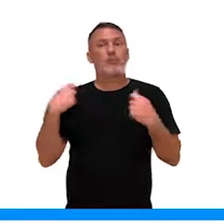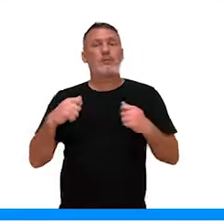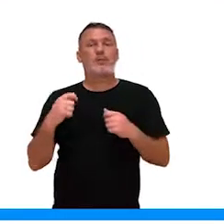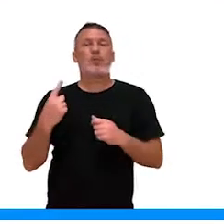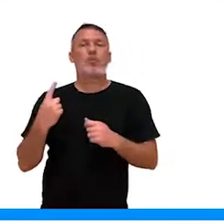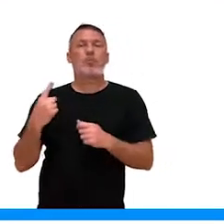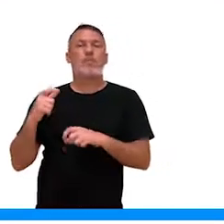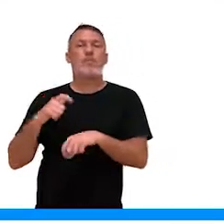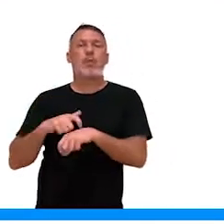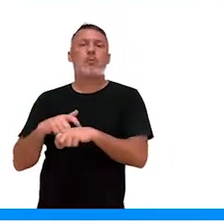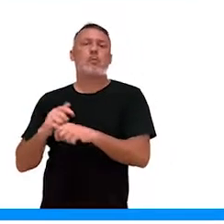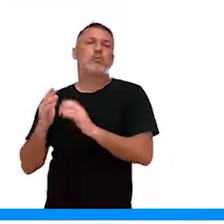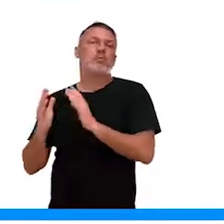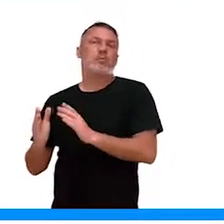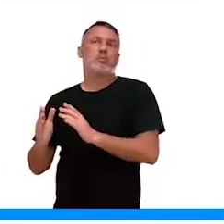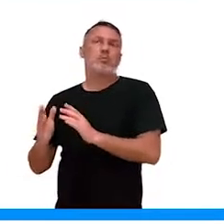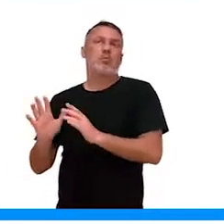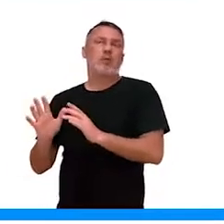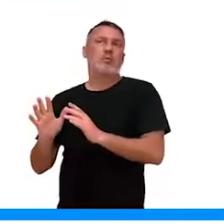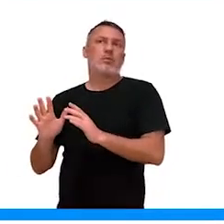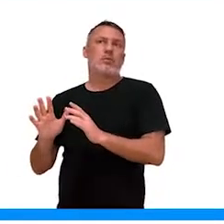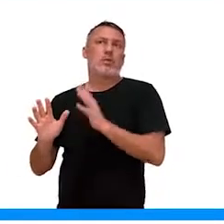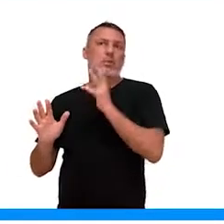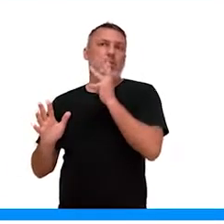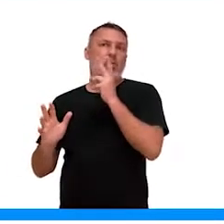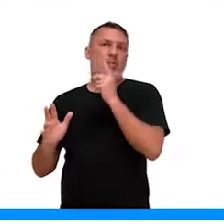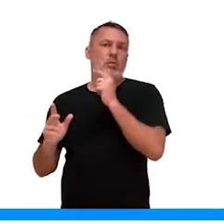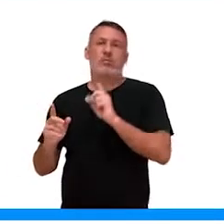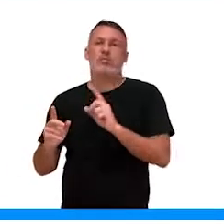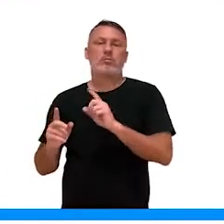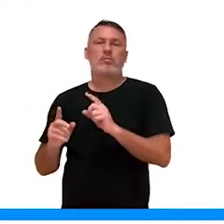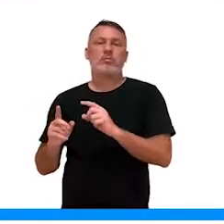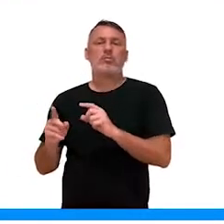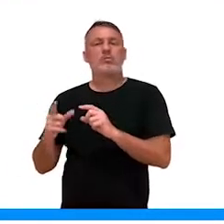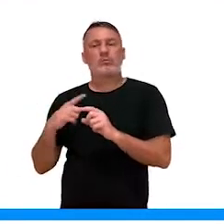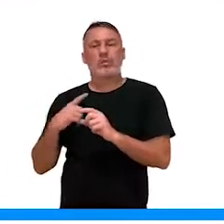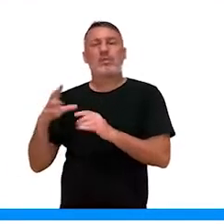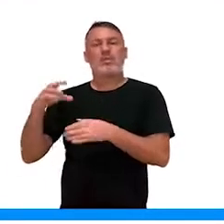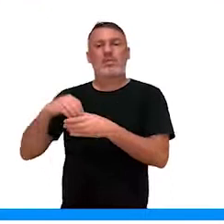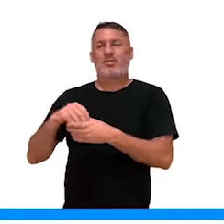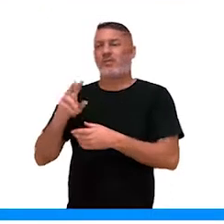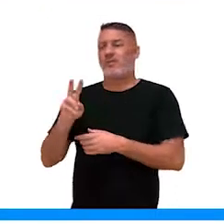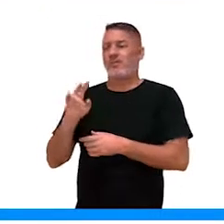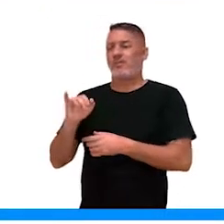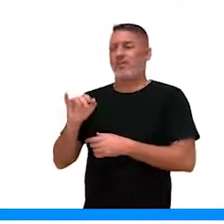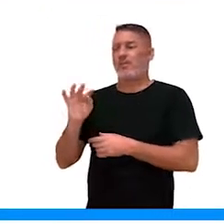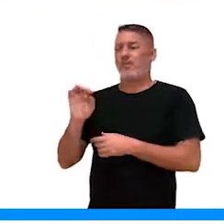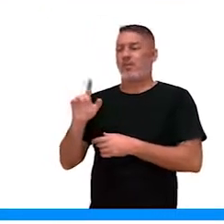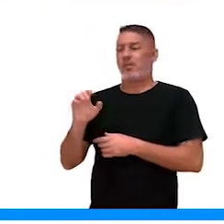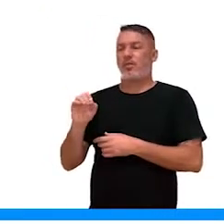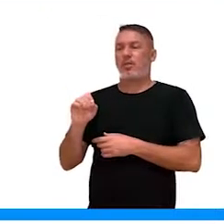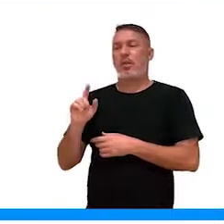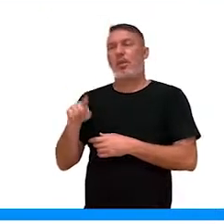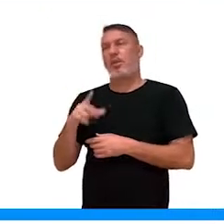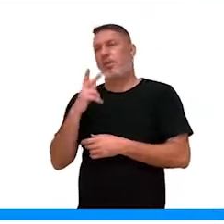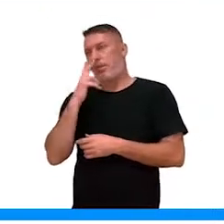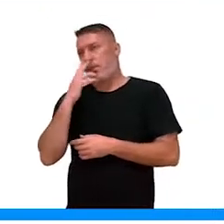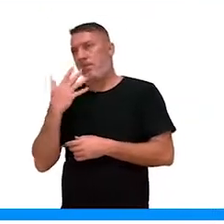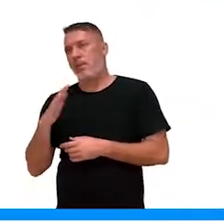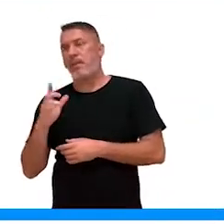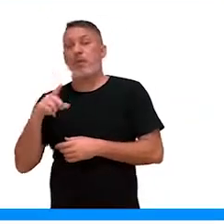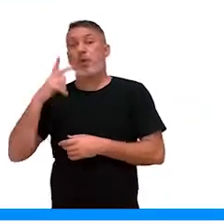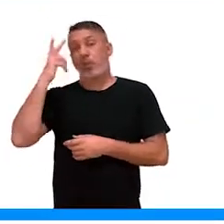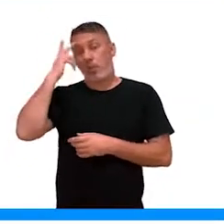precisam de nutrientes por um período, mas não é um período tão grande assim. Então, a quantidade de vitelo deles